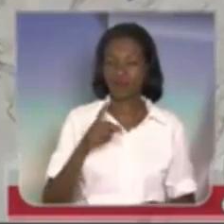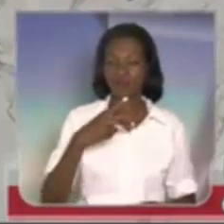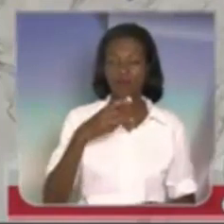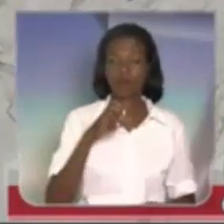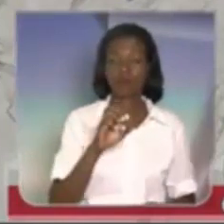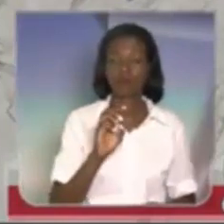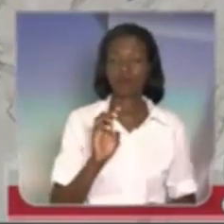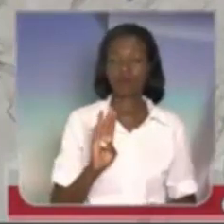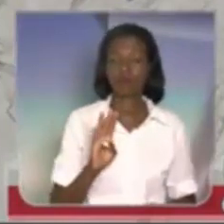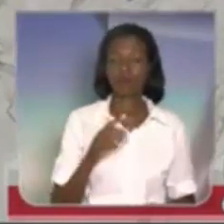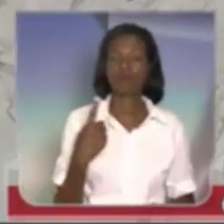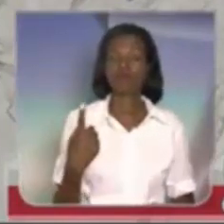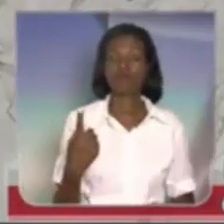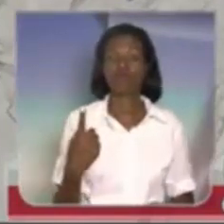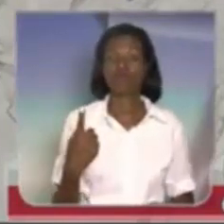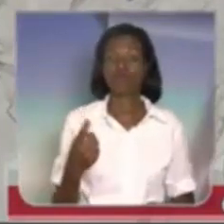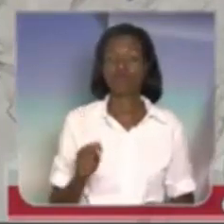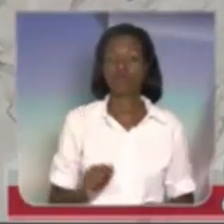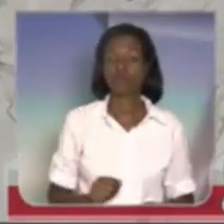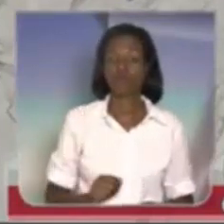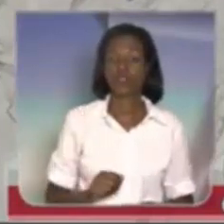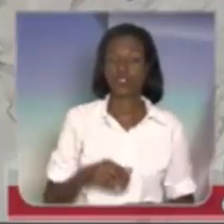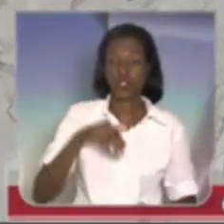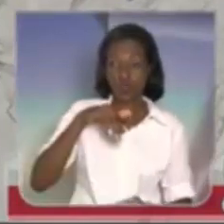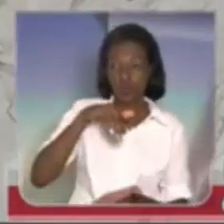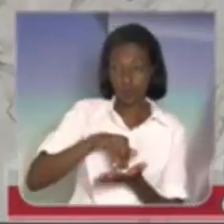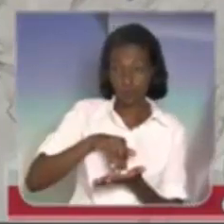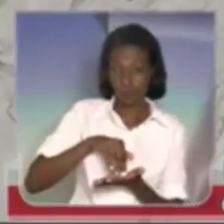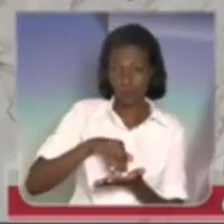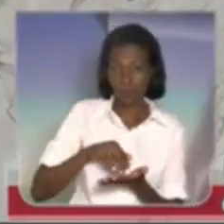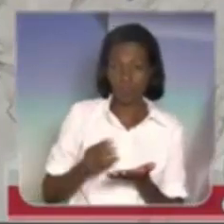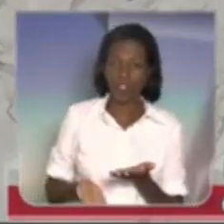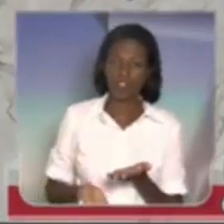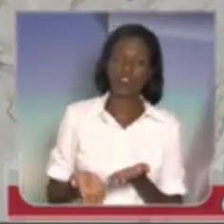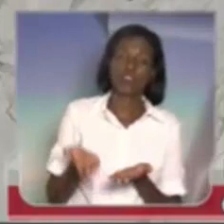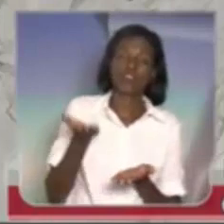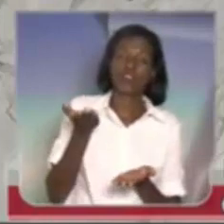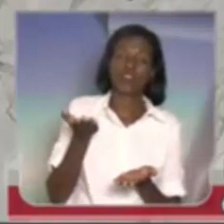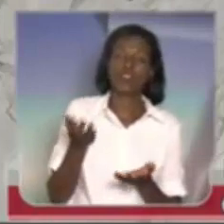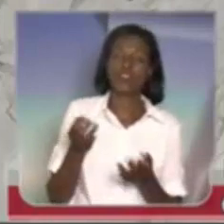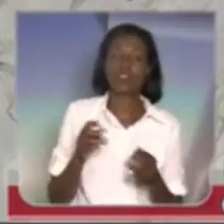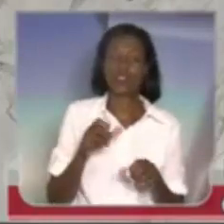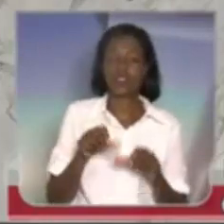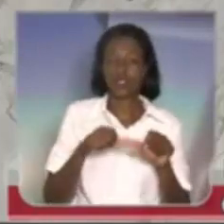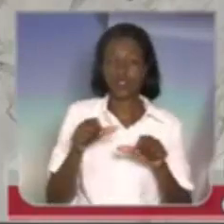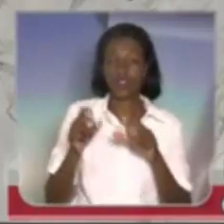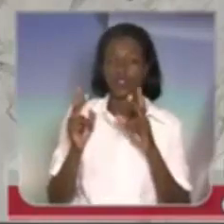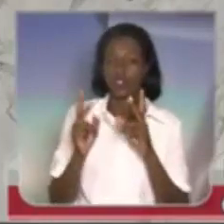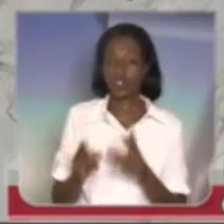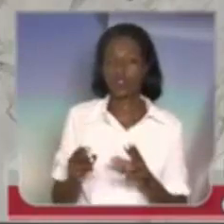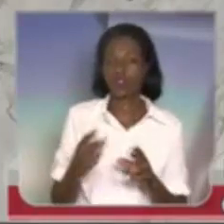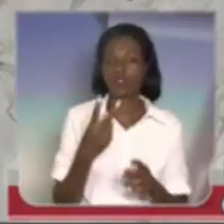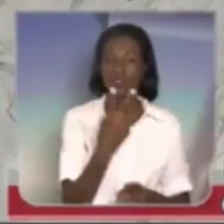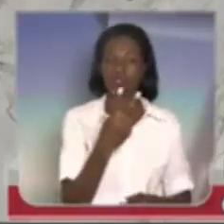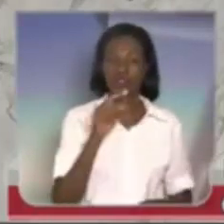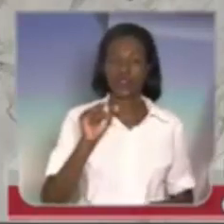e elevou em tese o piso aí sim para o piso nacional para